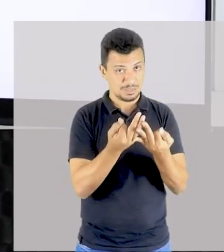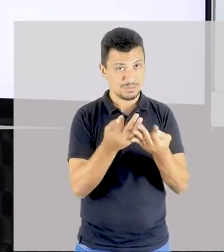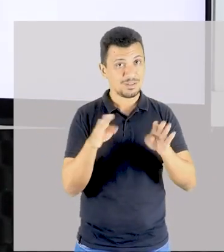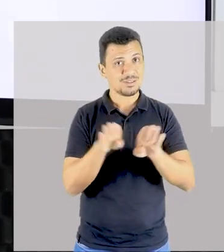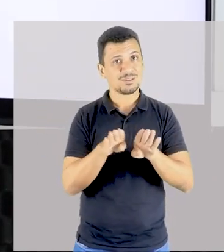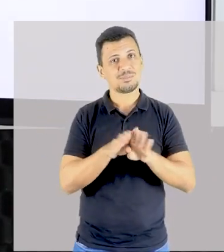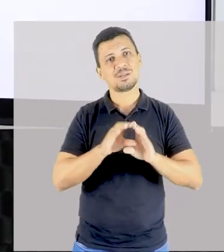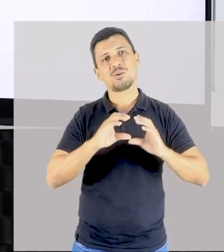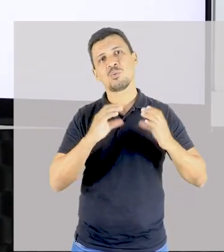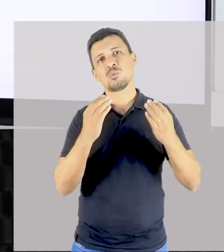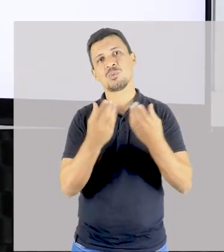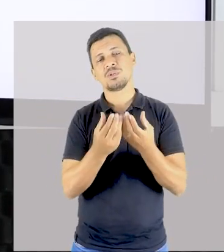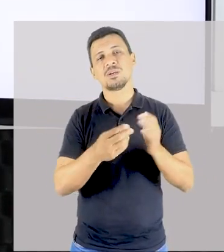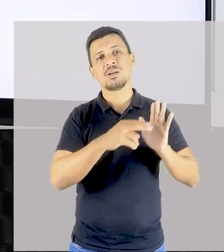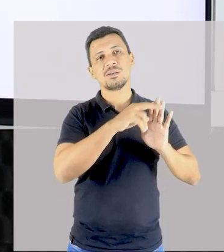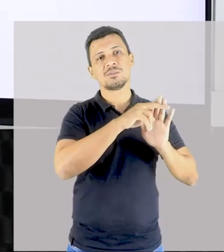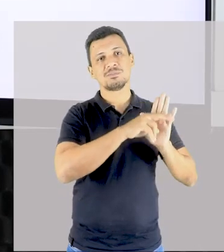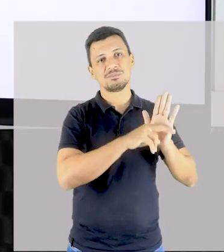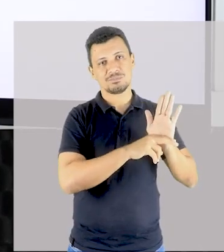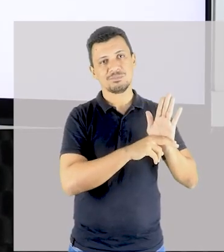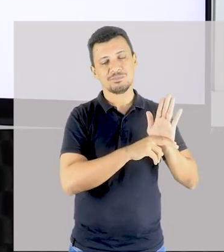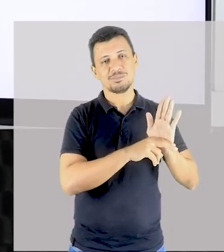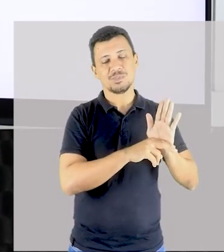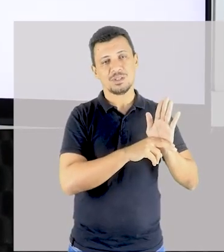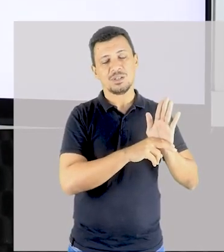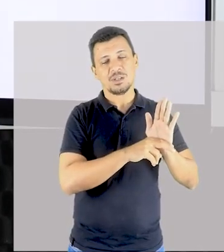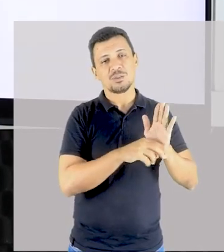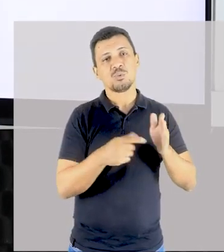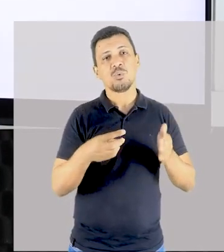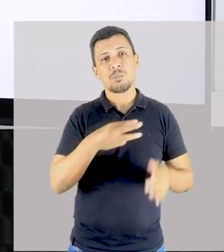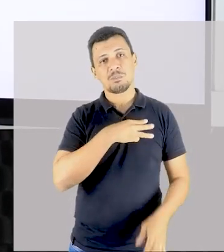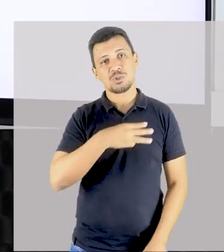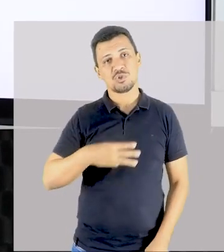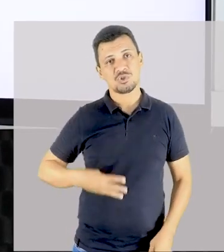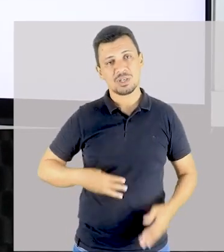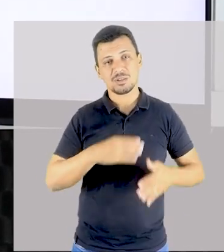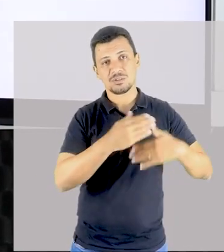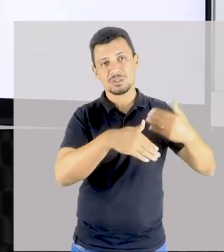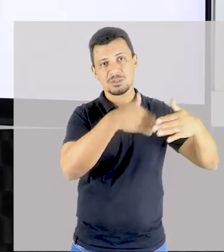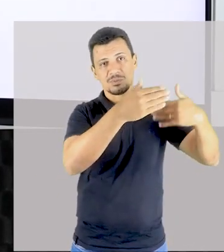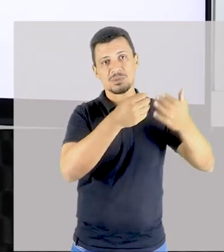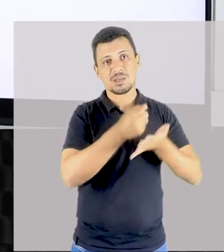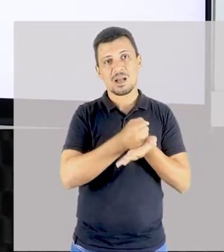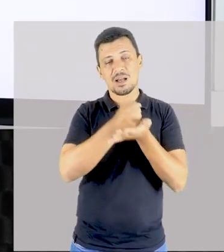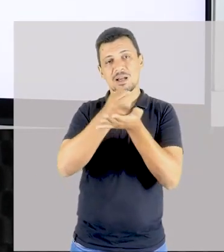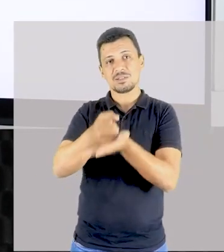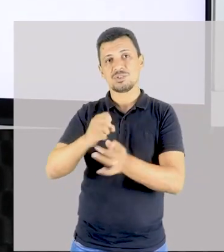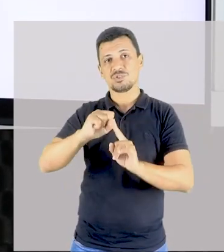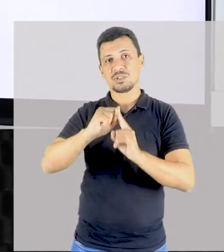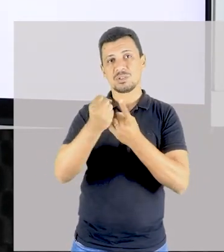regulamentado lá no guia do Ministério do Desenvolvimento e assistência social família e combate